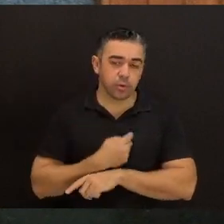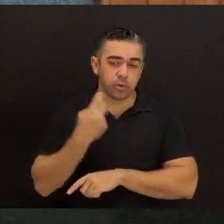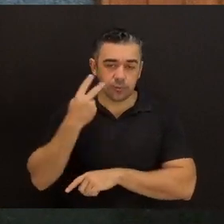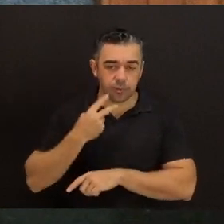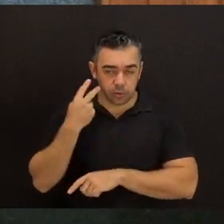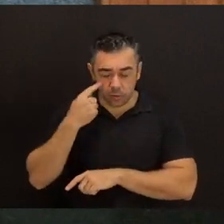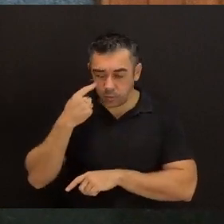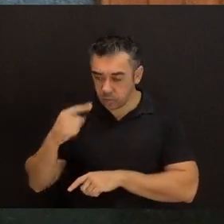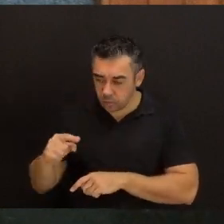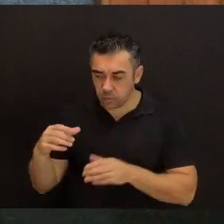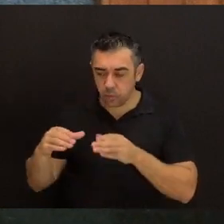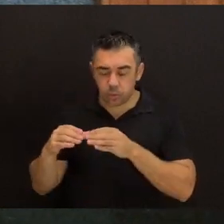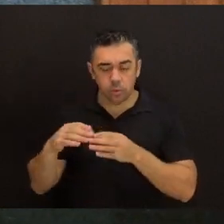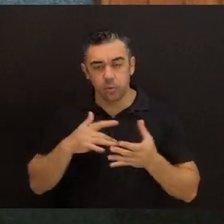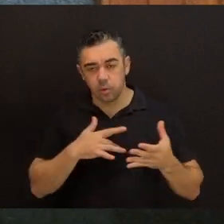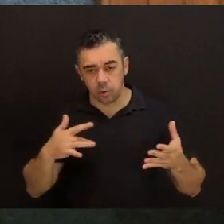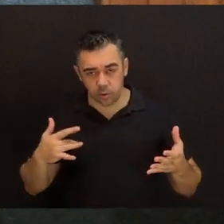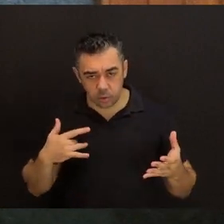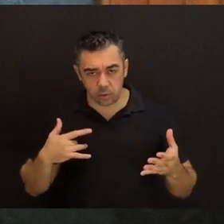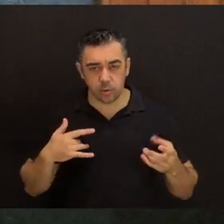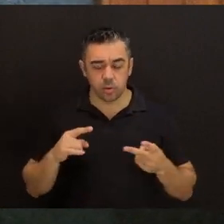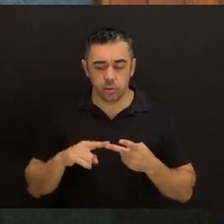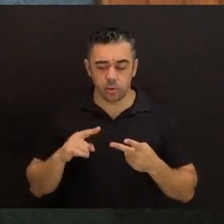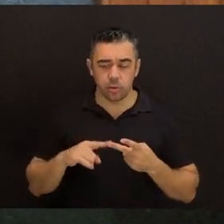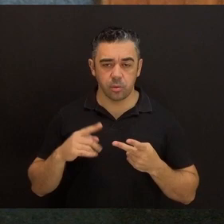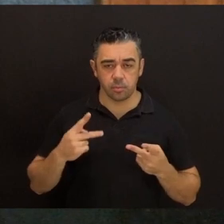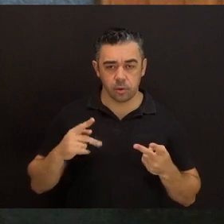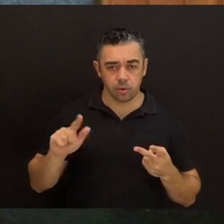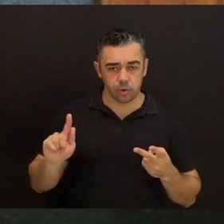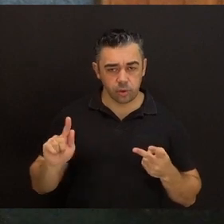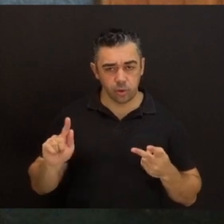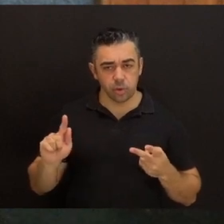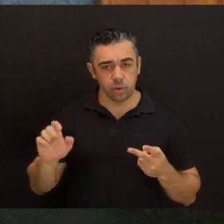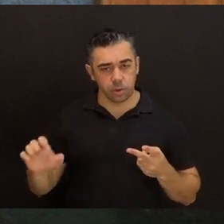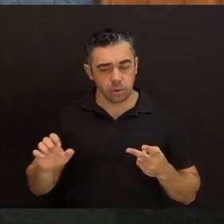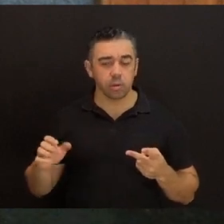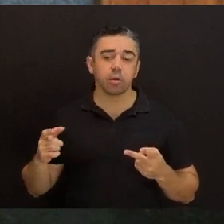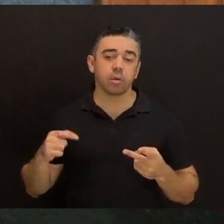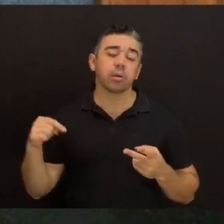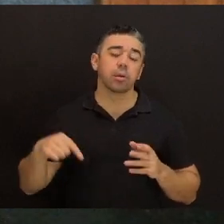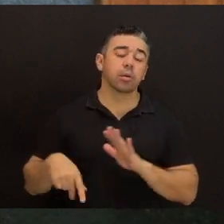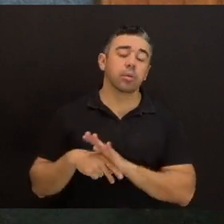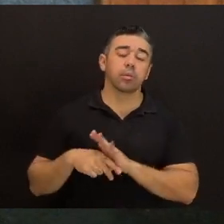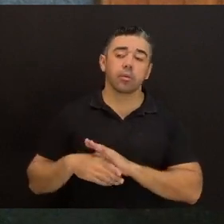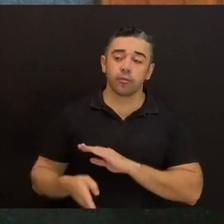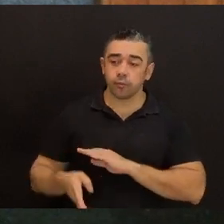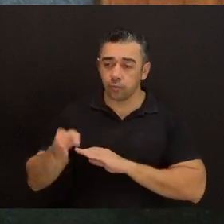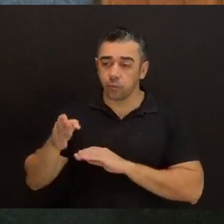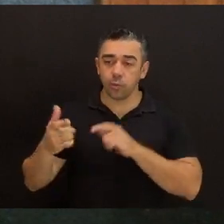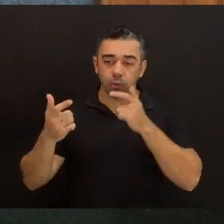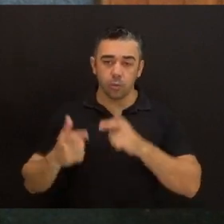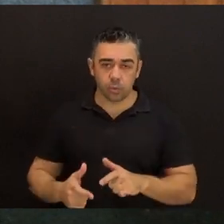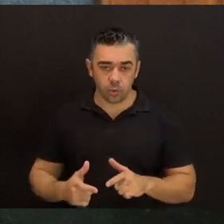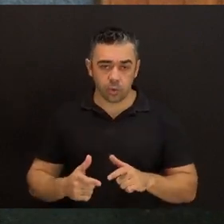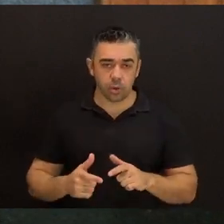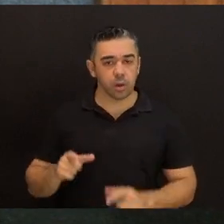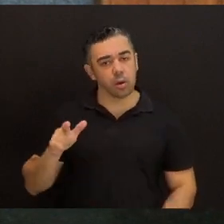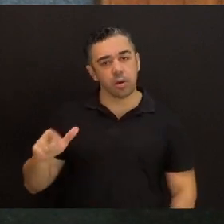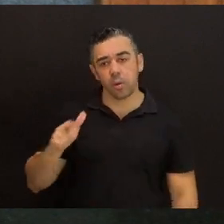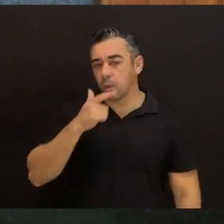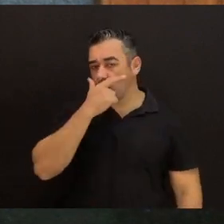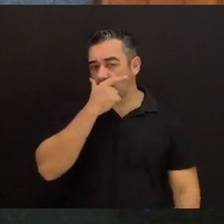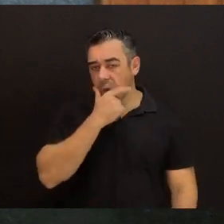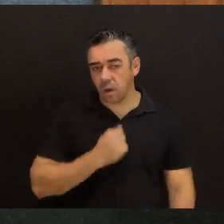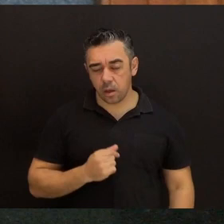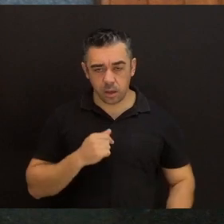de saúde o corredor dessa casa nós nos deslocamos até um depósito aonde esse servidor trabalhava